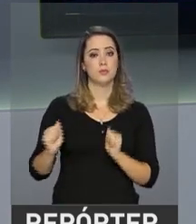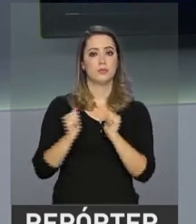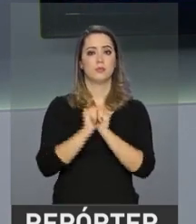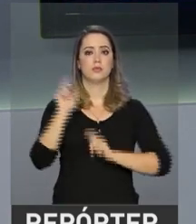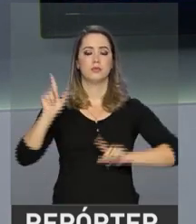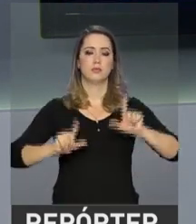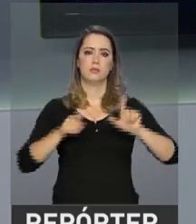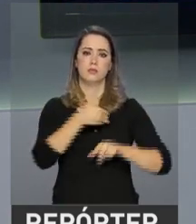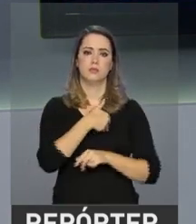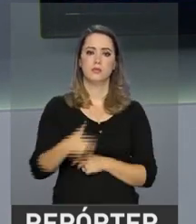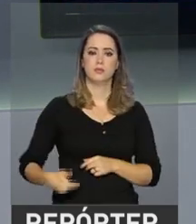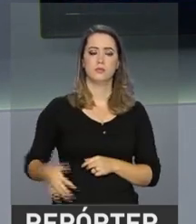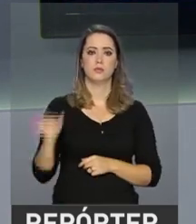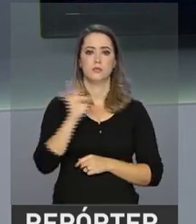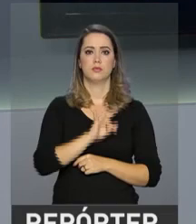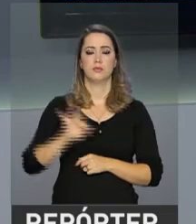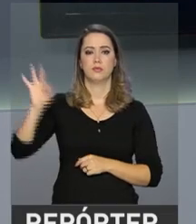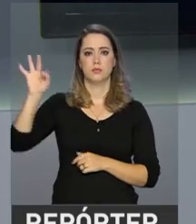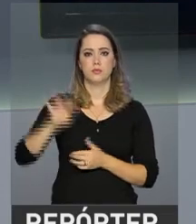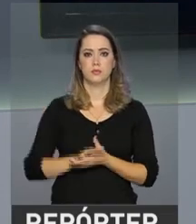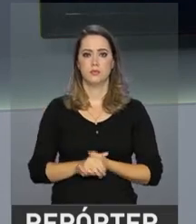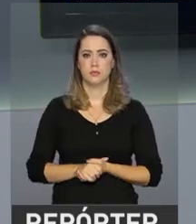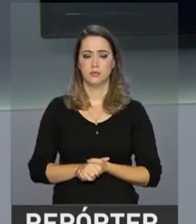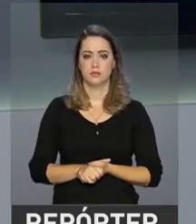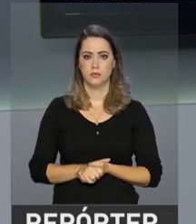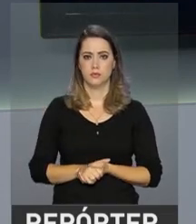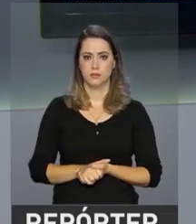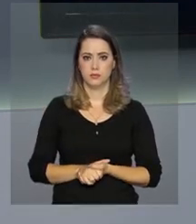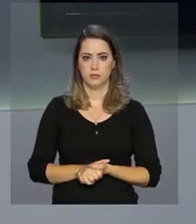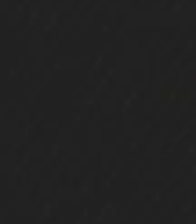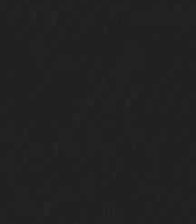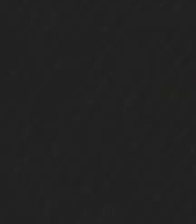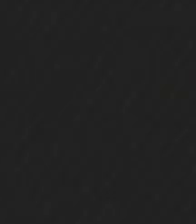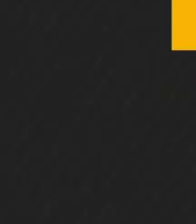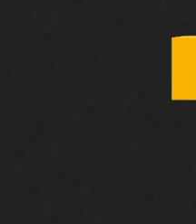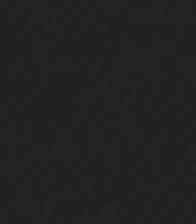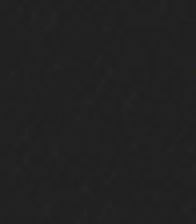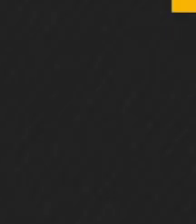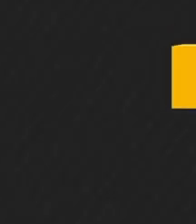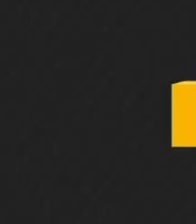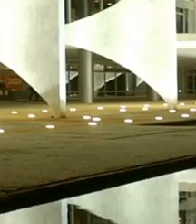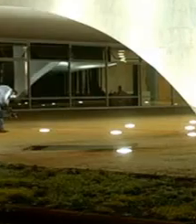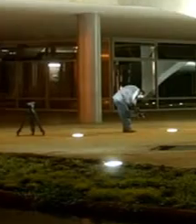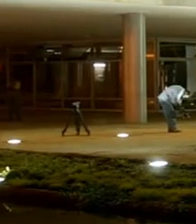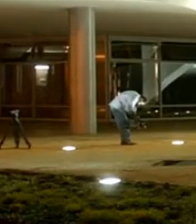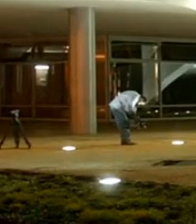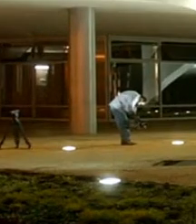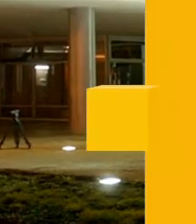Continue com a gente aqui na NBR, a TV do Governo Federal.